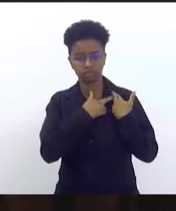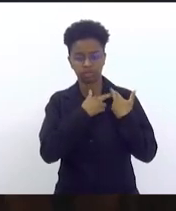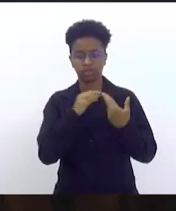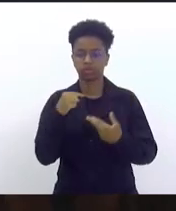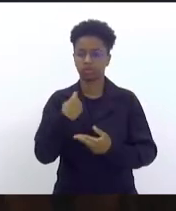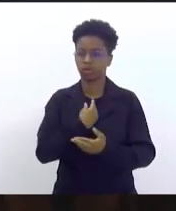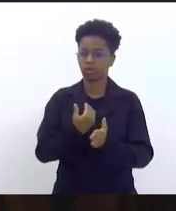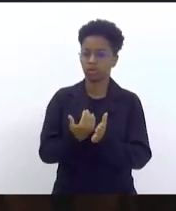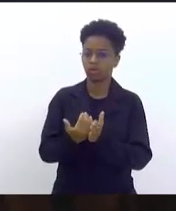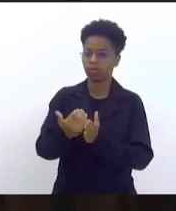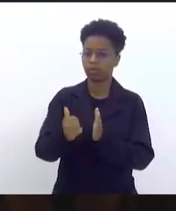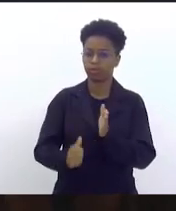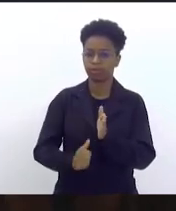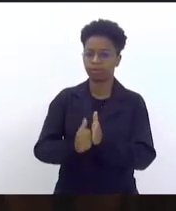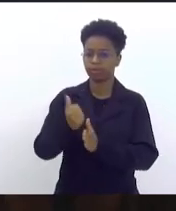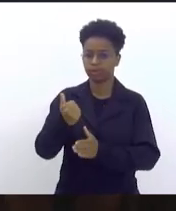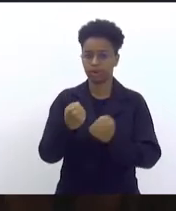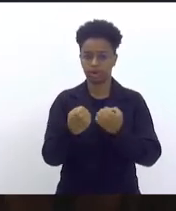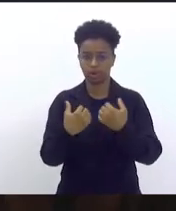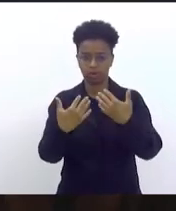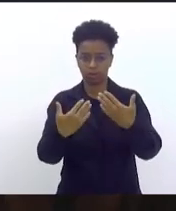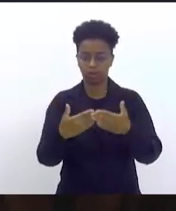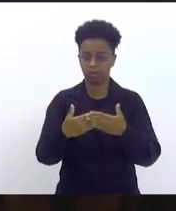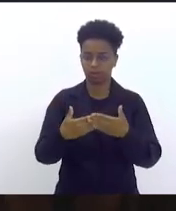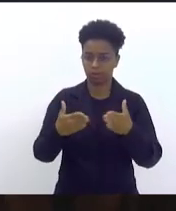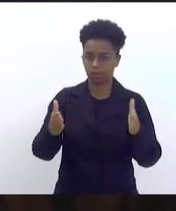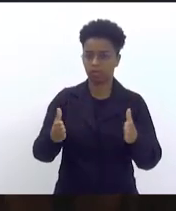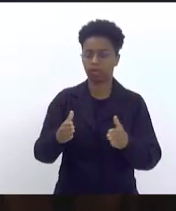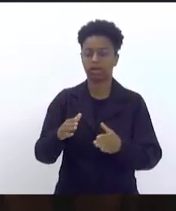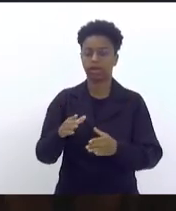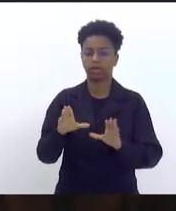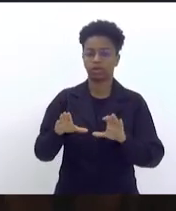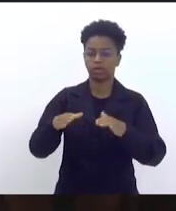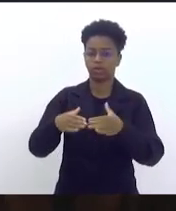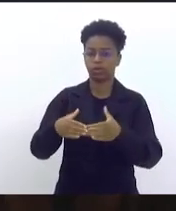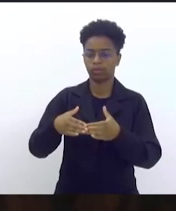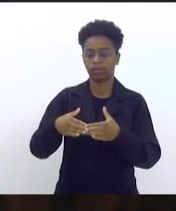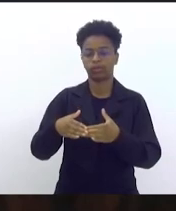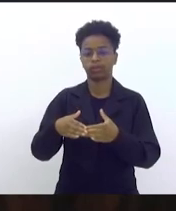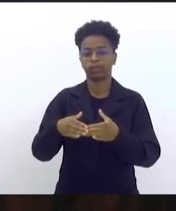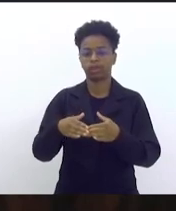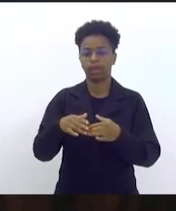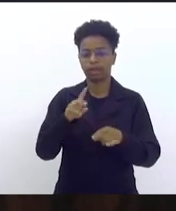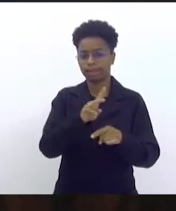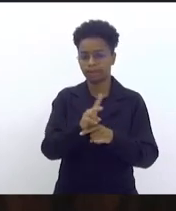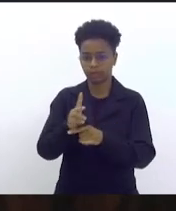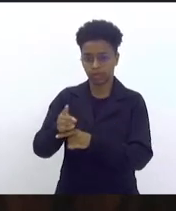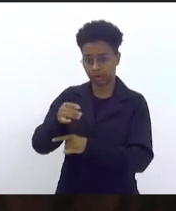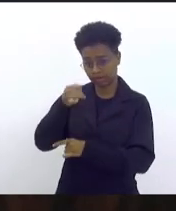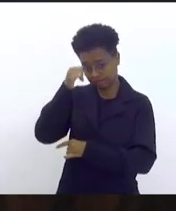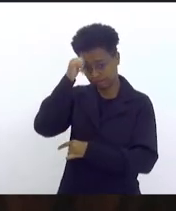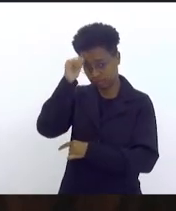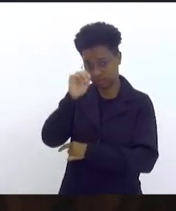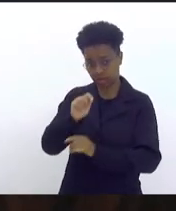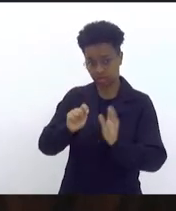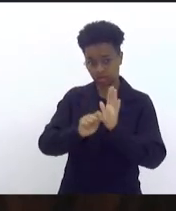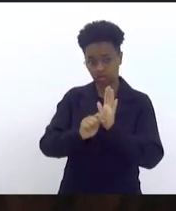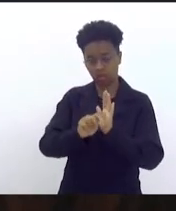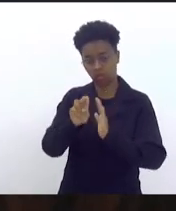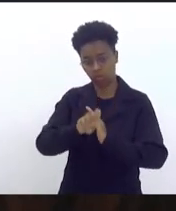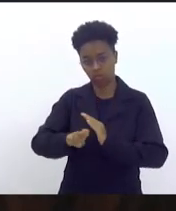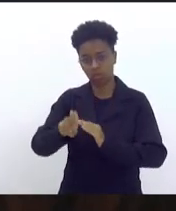deu início a primeira audiência pública da comissão de prevenção ao uso de drogas Independentes químicos em geral com o tema